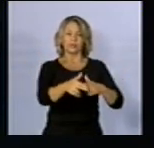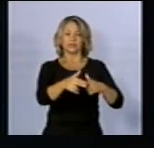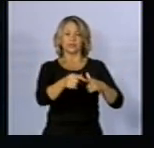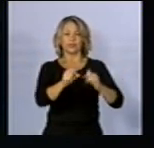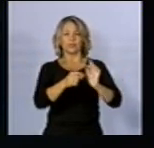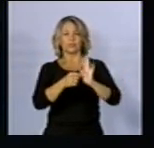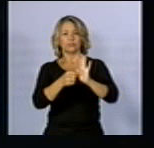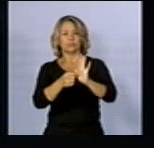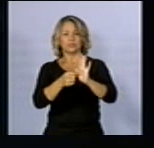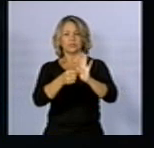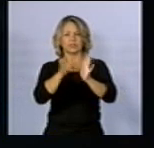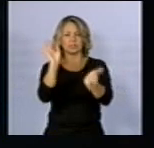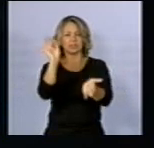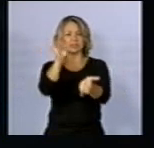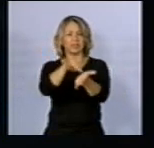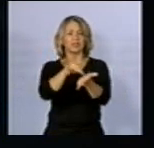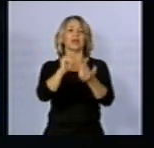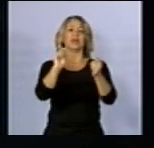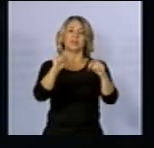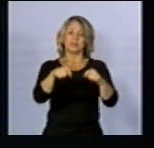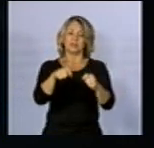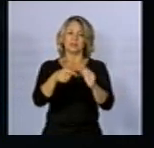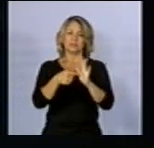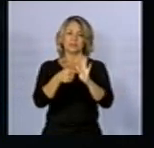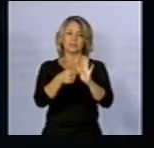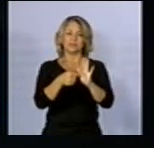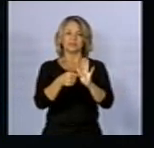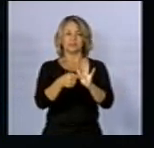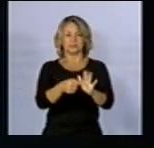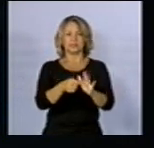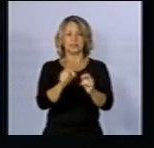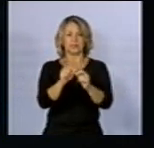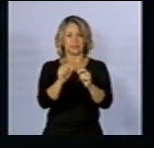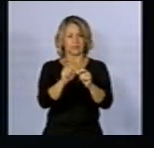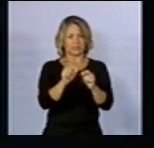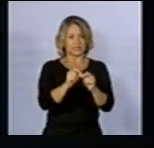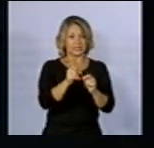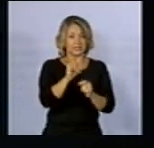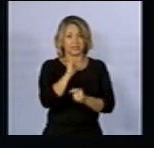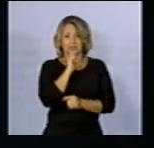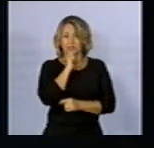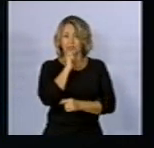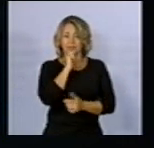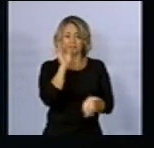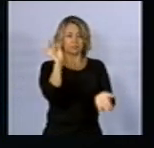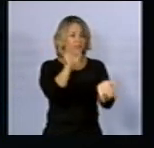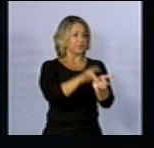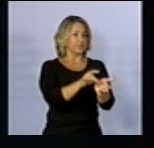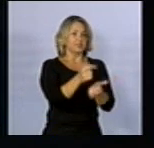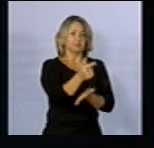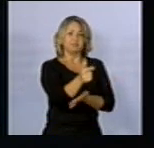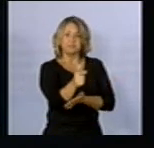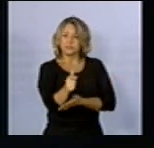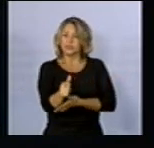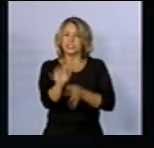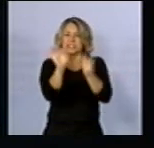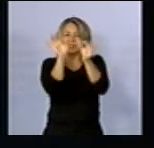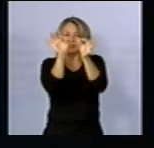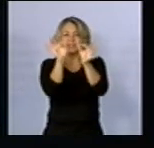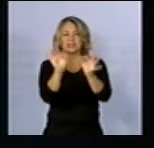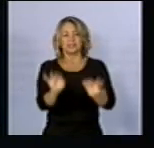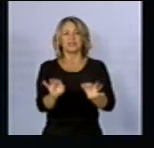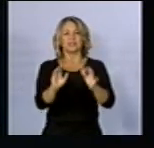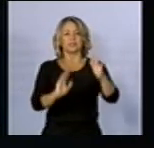evidências, procura-se, então, enquanto essas evidências não ganham mais consistência, se limitar